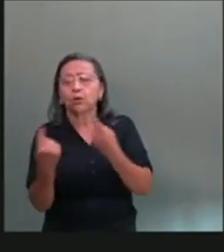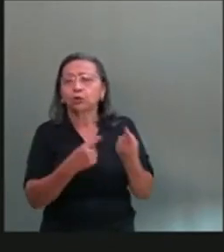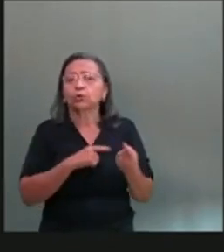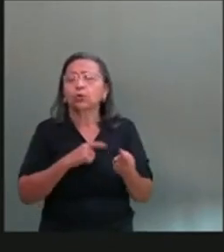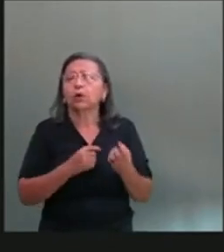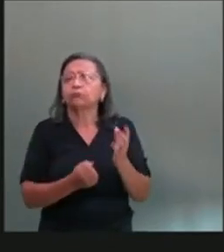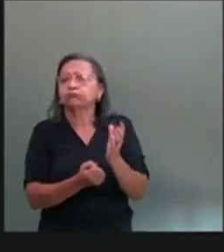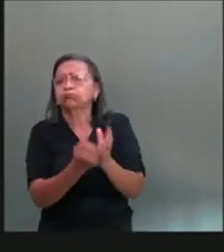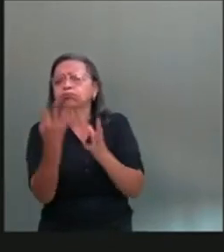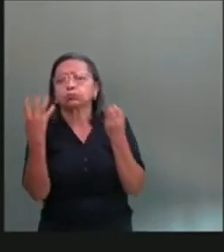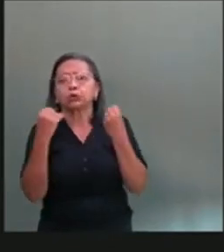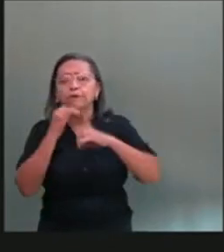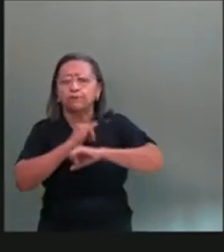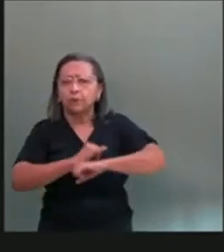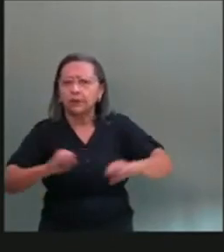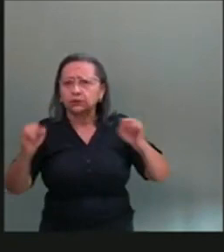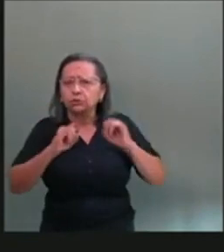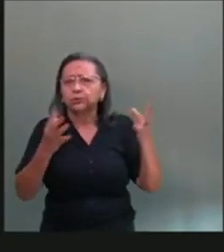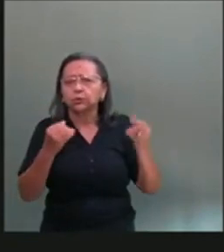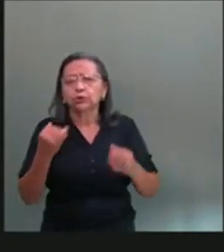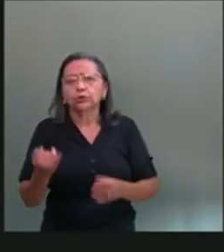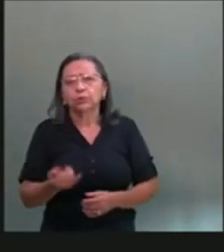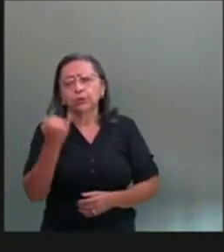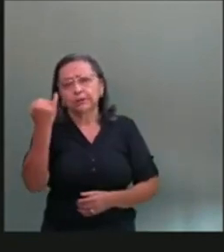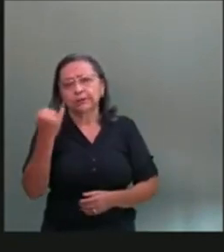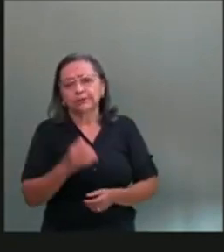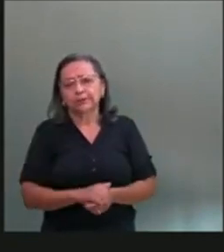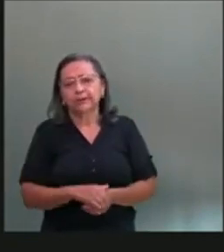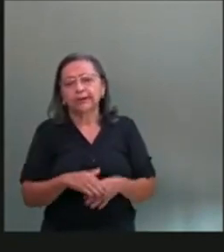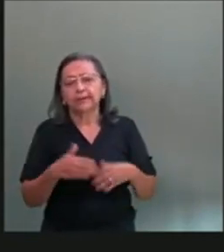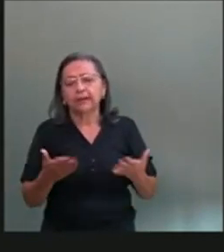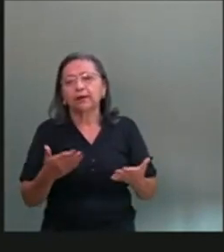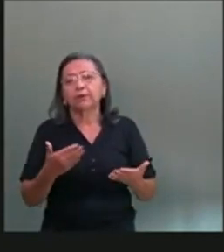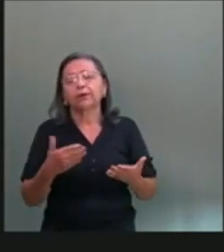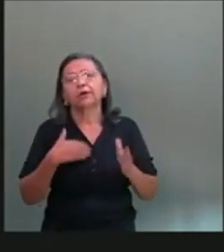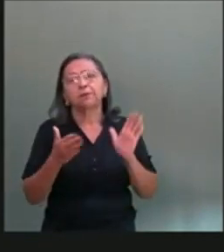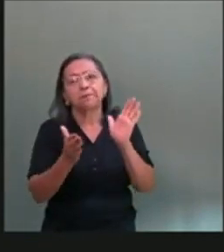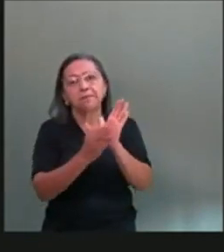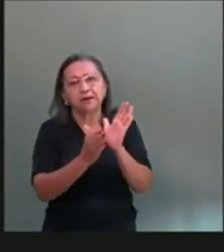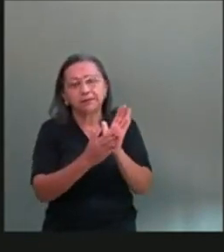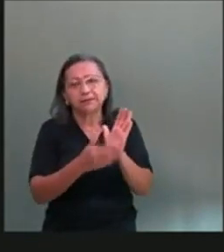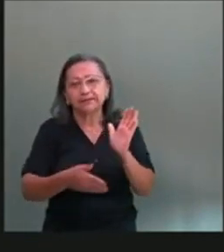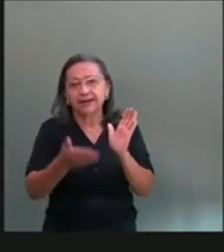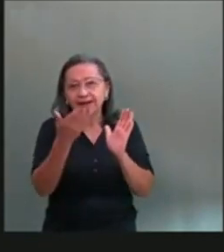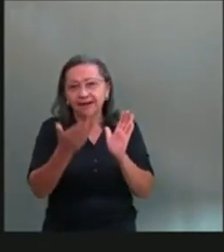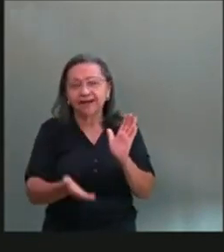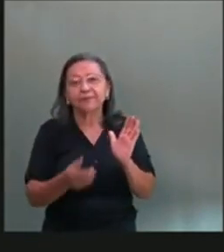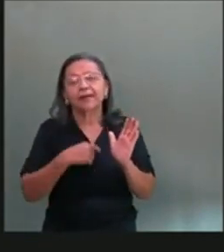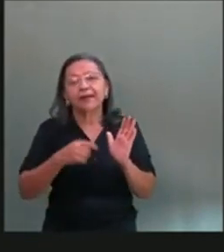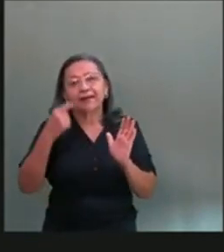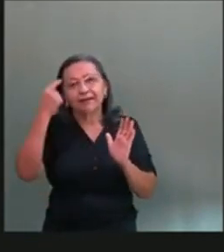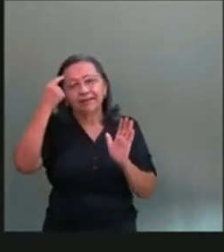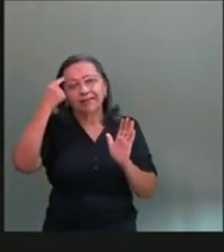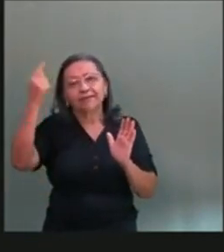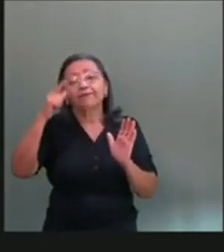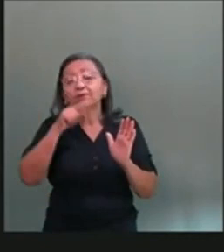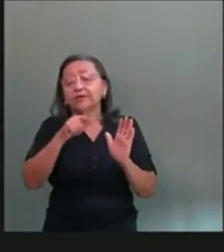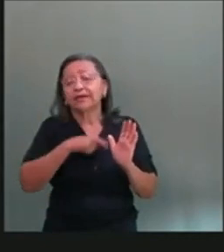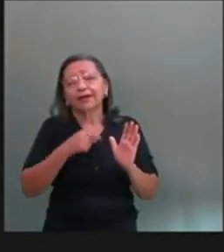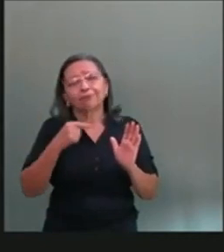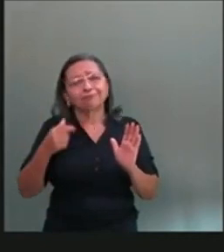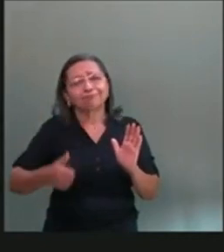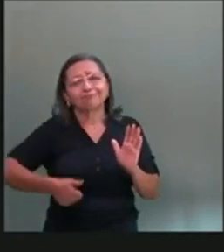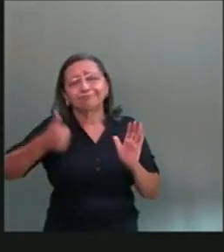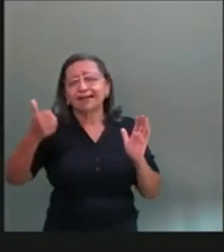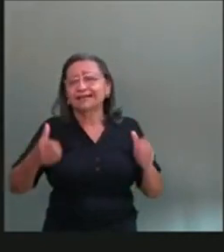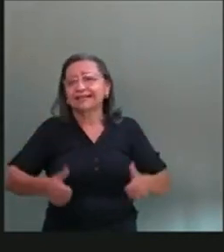volume de informações realmente muito pertinente, muito importante. Então, eu quero lhe parabenizar, Carlos Viana, pela iniciativa, você que é um grande comunicador,